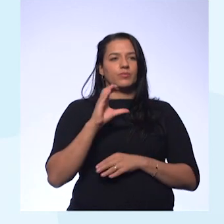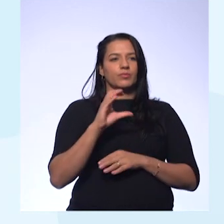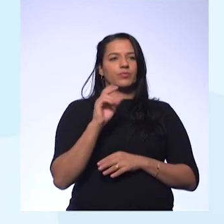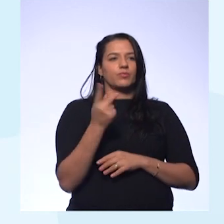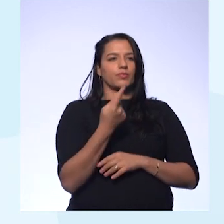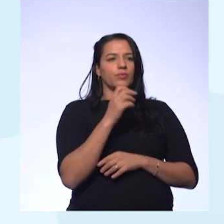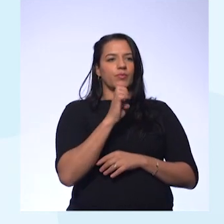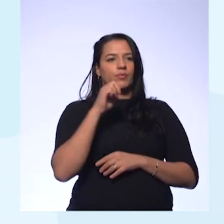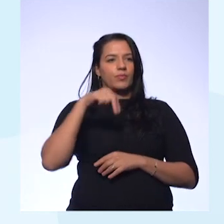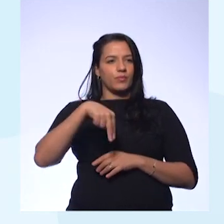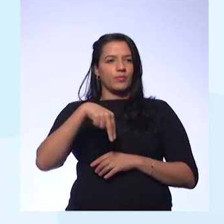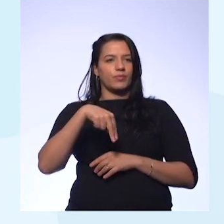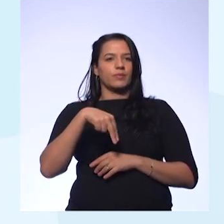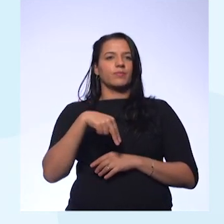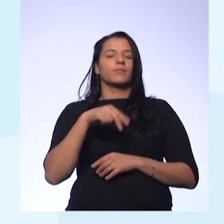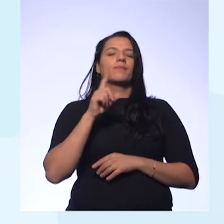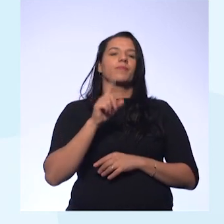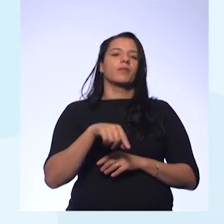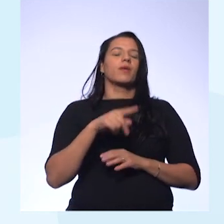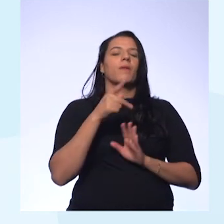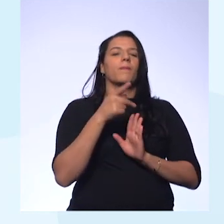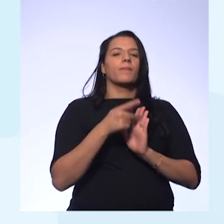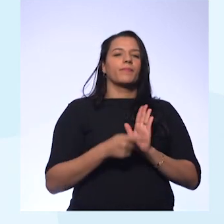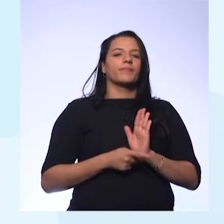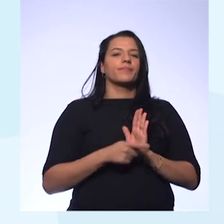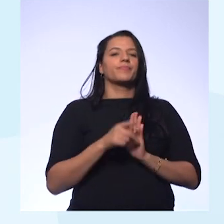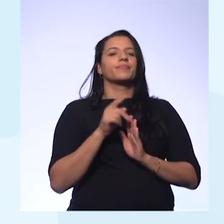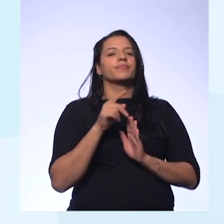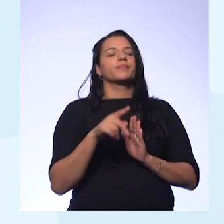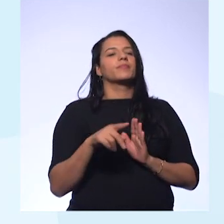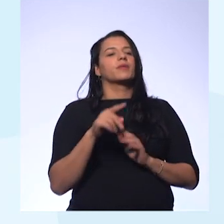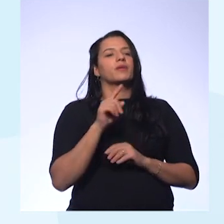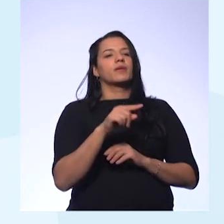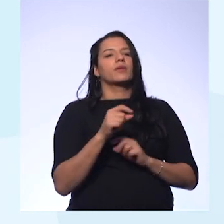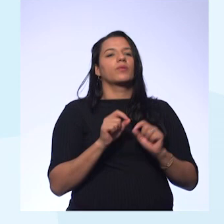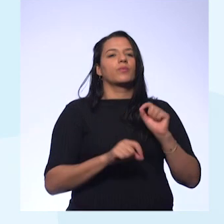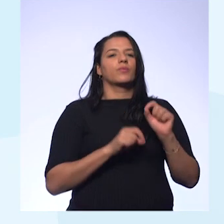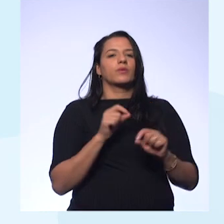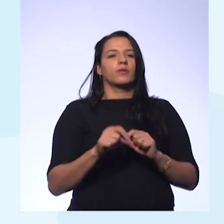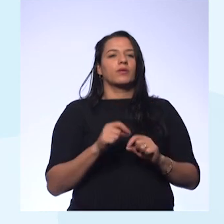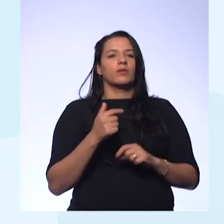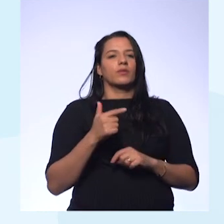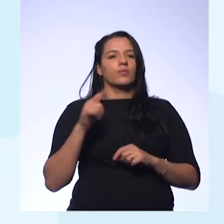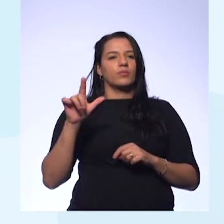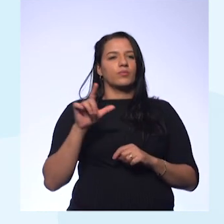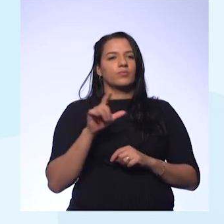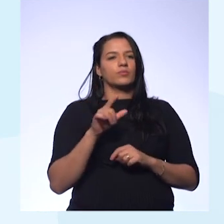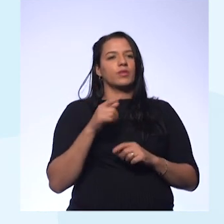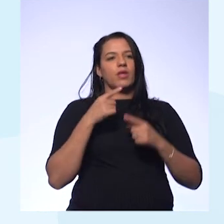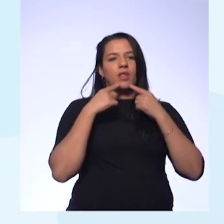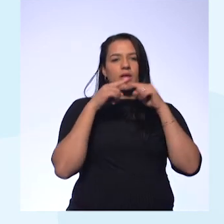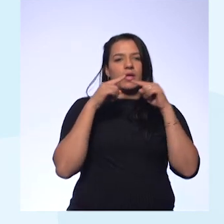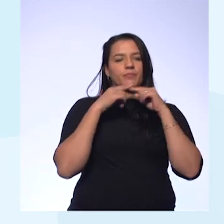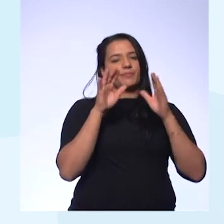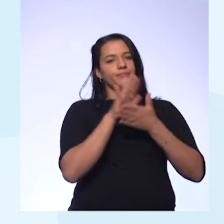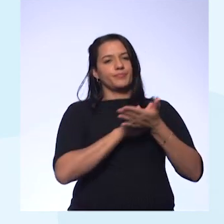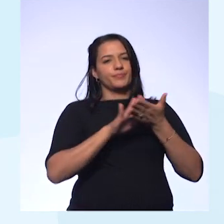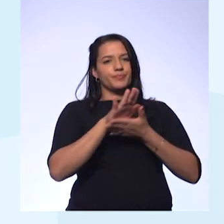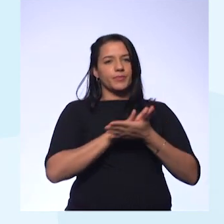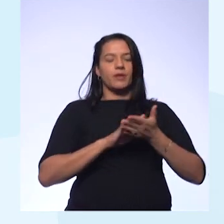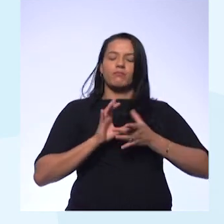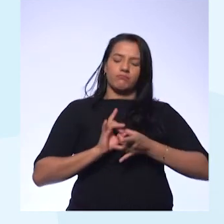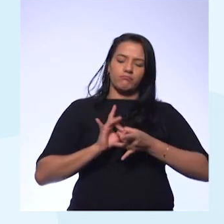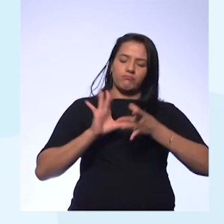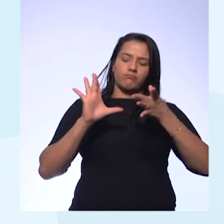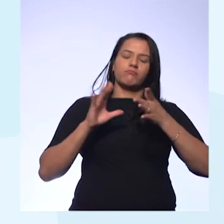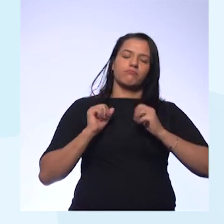não faz esse plano, ele foi articulado por um integralista, o Olímpio Mourão Filho. O Getúlio Vargas não reclamou nada, né? Deixou o